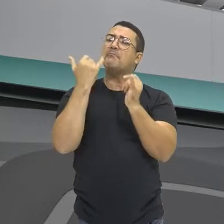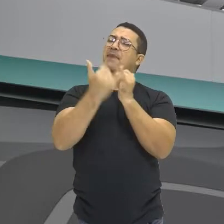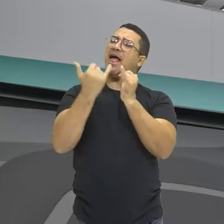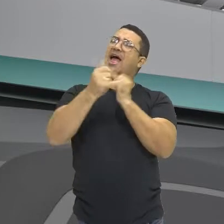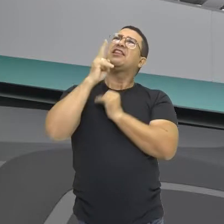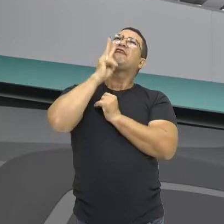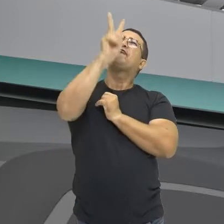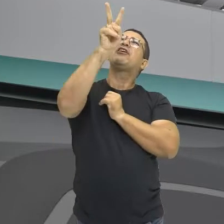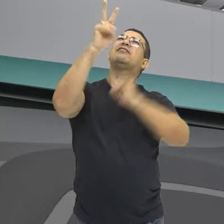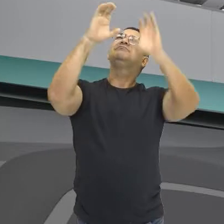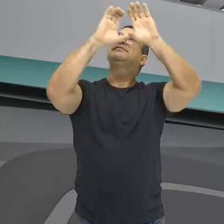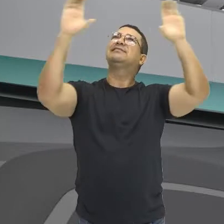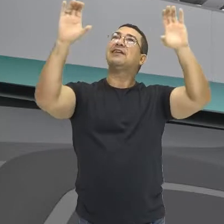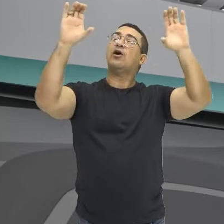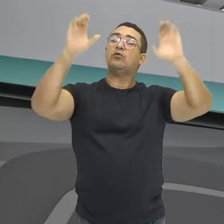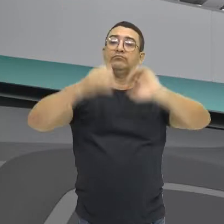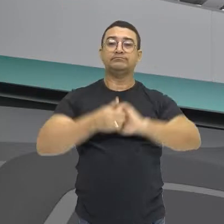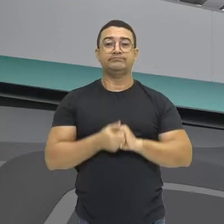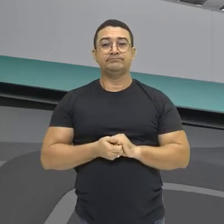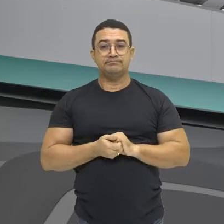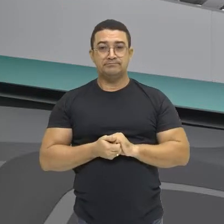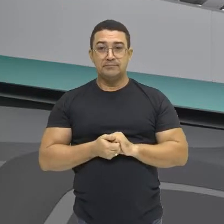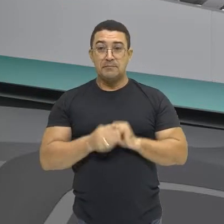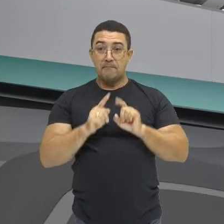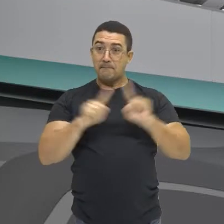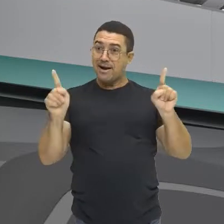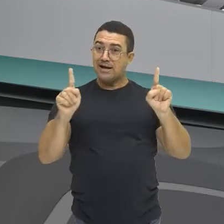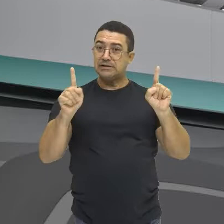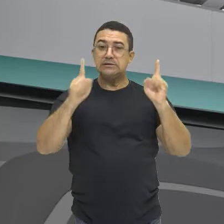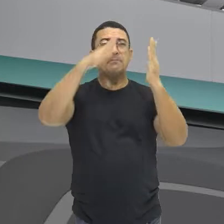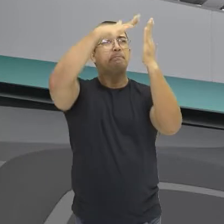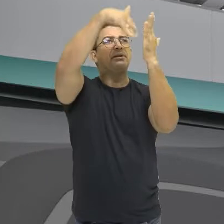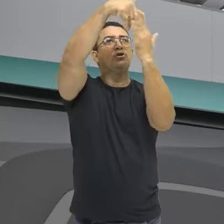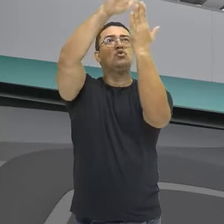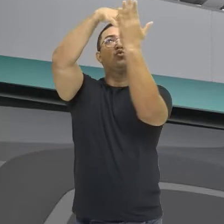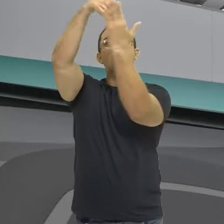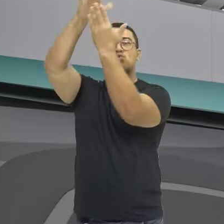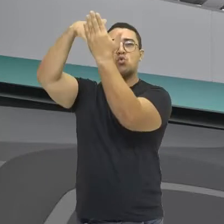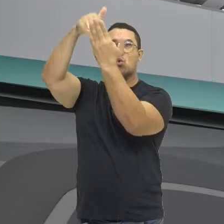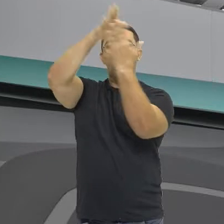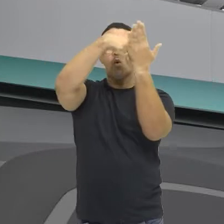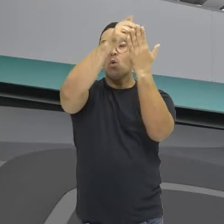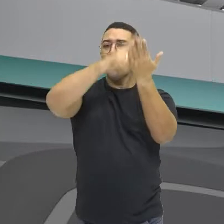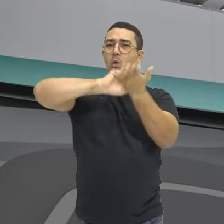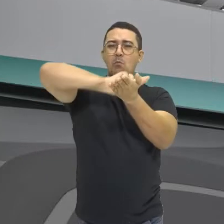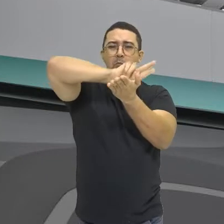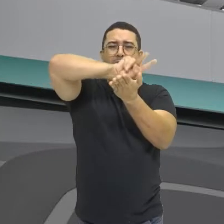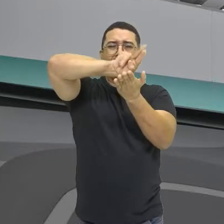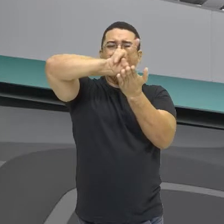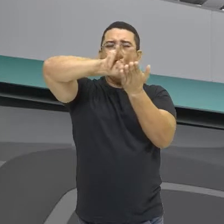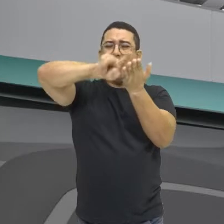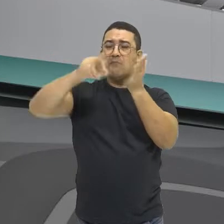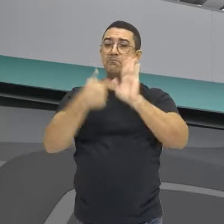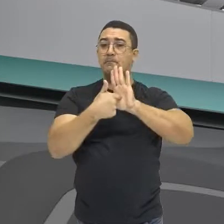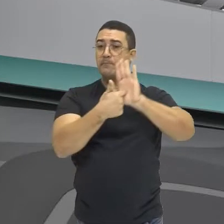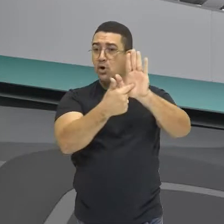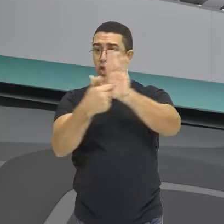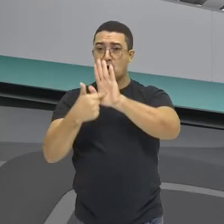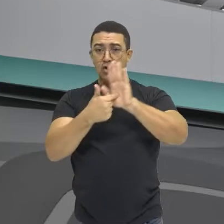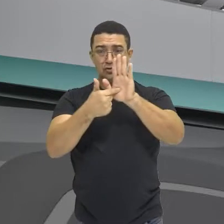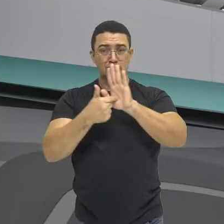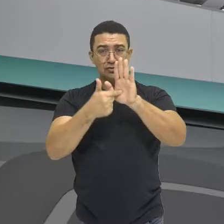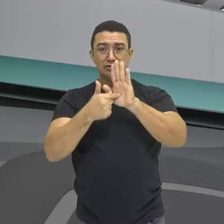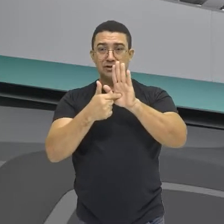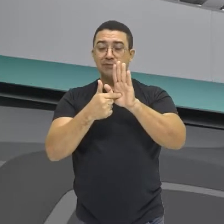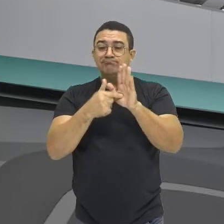o celestial. Mas as narrativas que constam nessa pintura, ele apresenta, assim, a questão